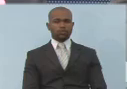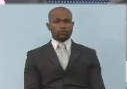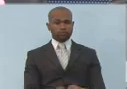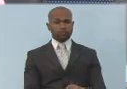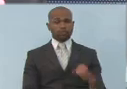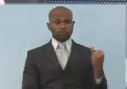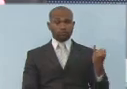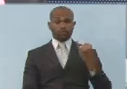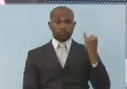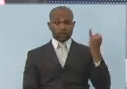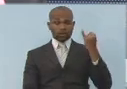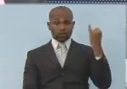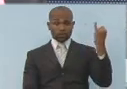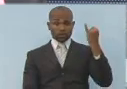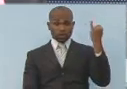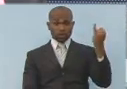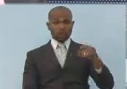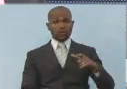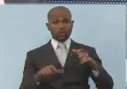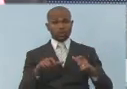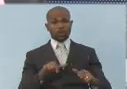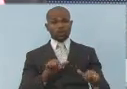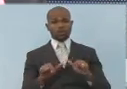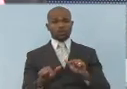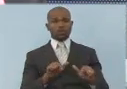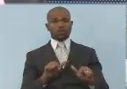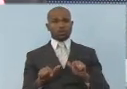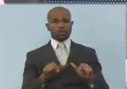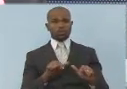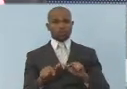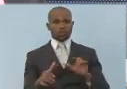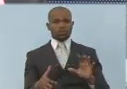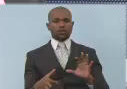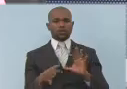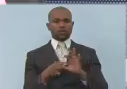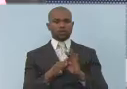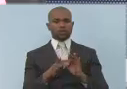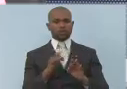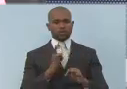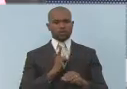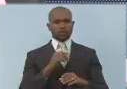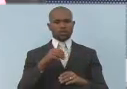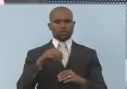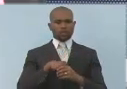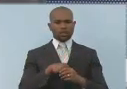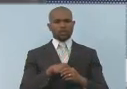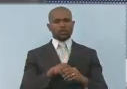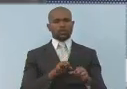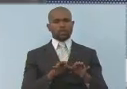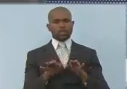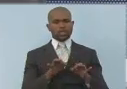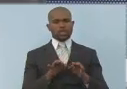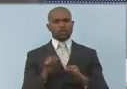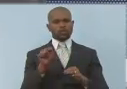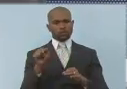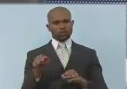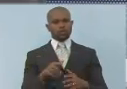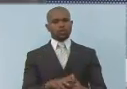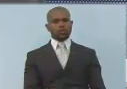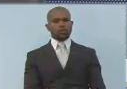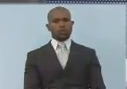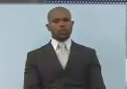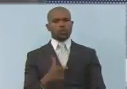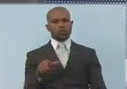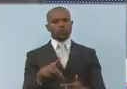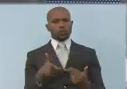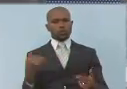importante para o ambiente de trabalho, a integração que há com a realização desse programa. Outra ação